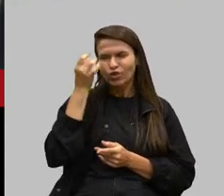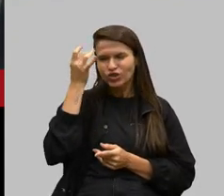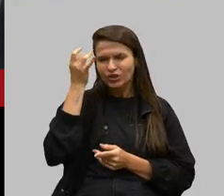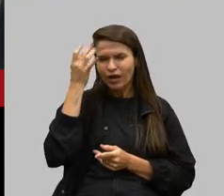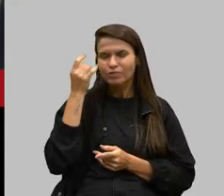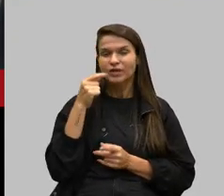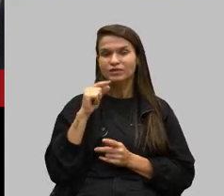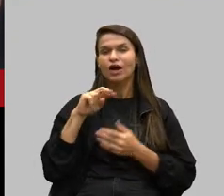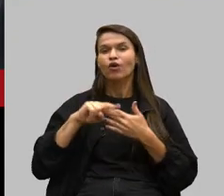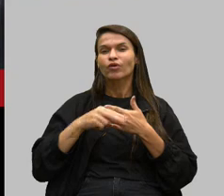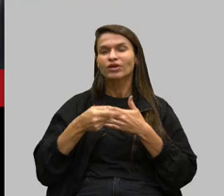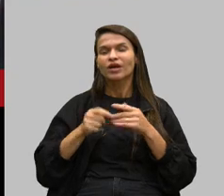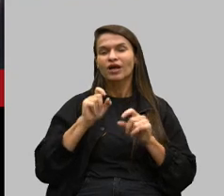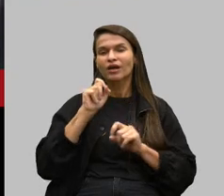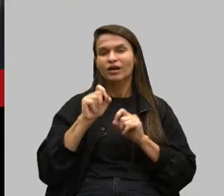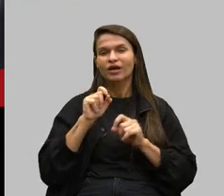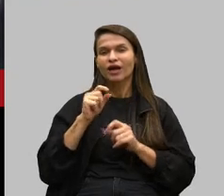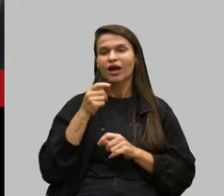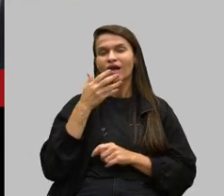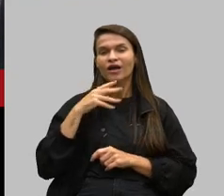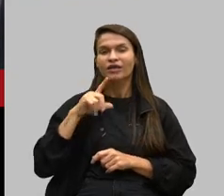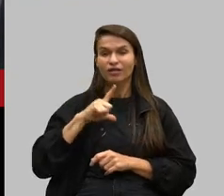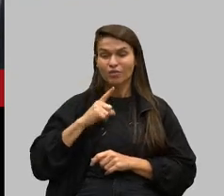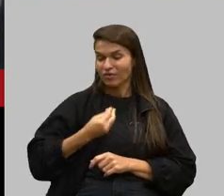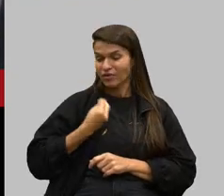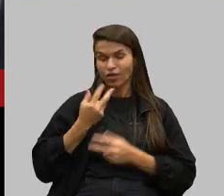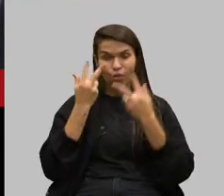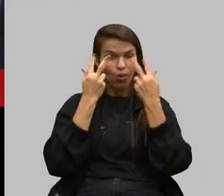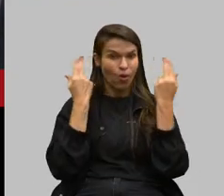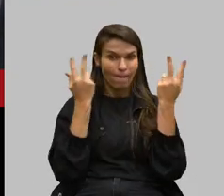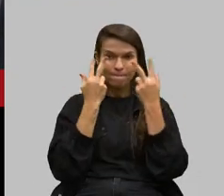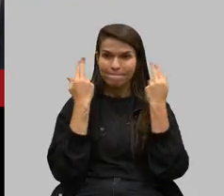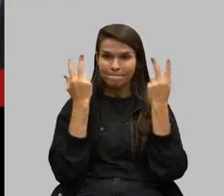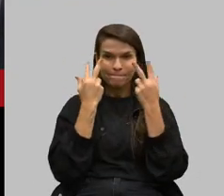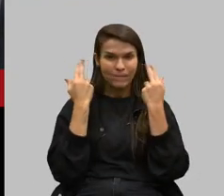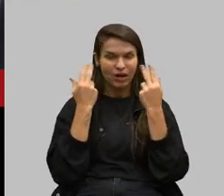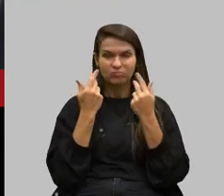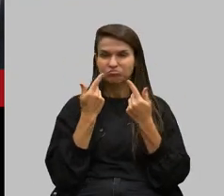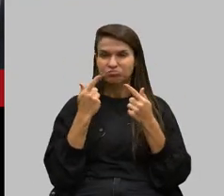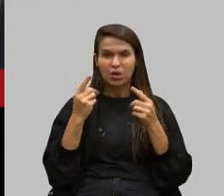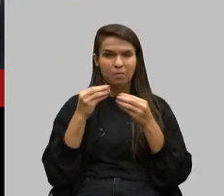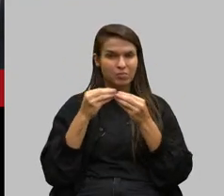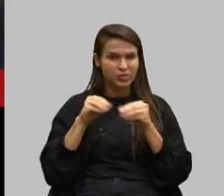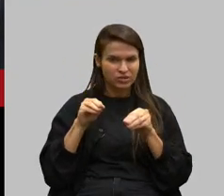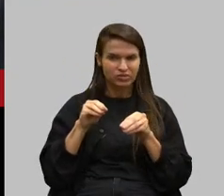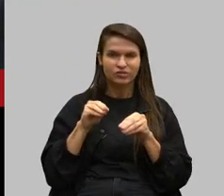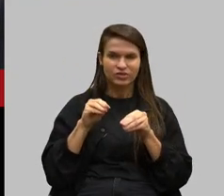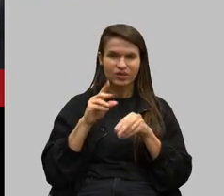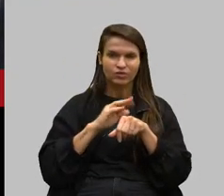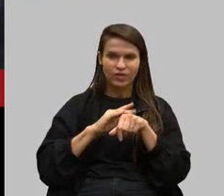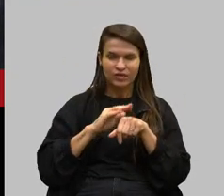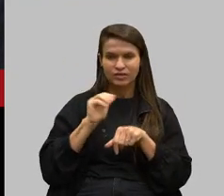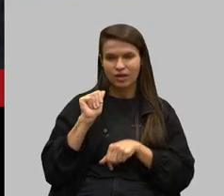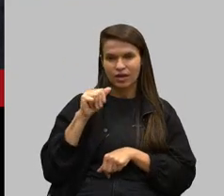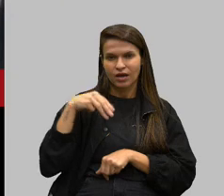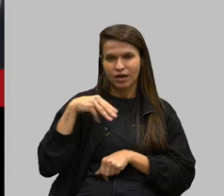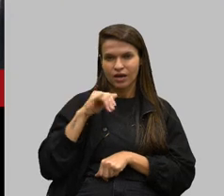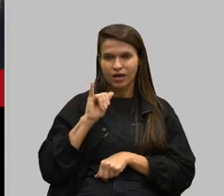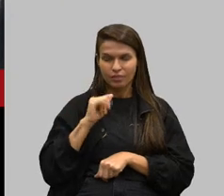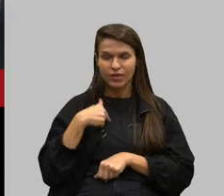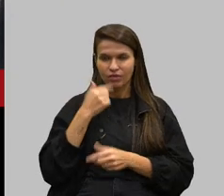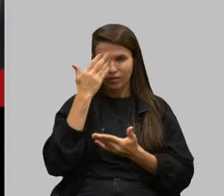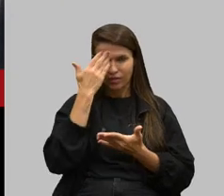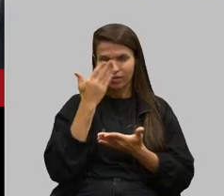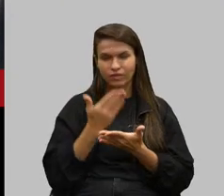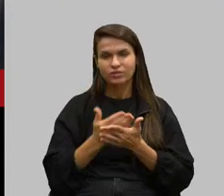é que essa criança vai ter uma vida normal ela vai ter uma vida sem sequelas da am então eu acredito que